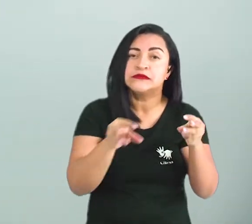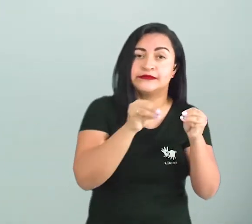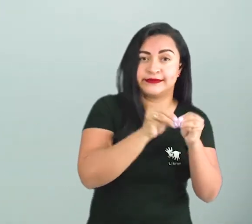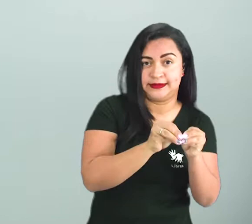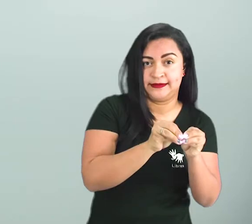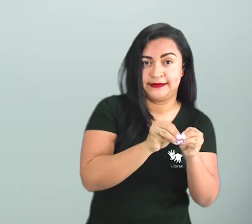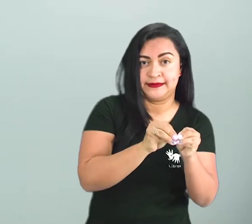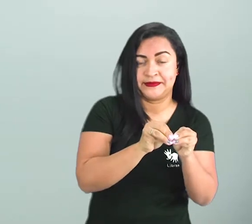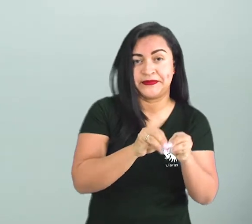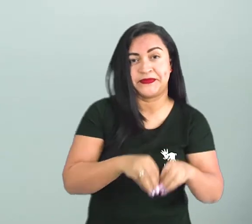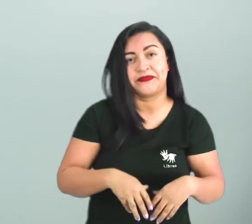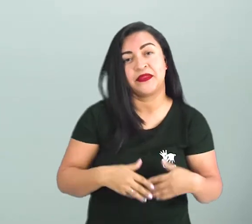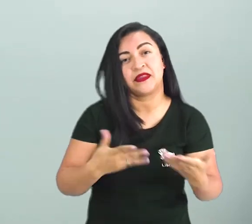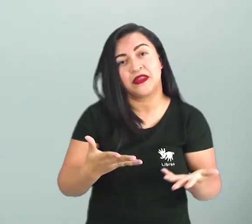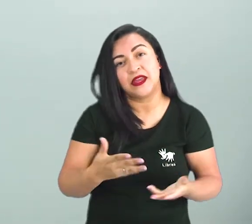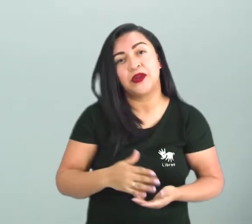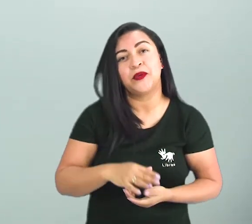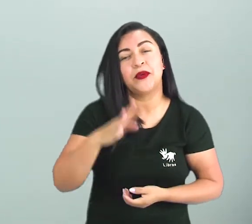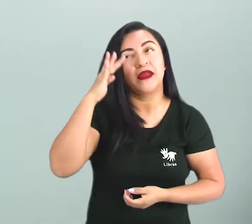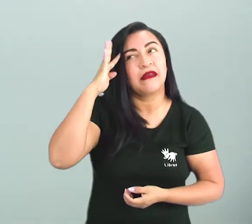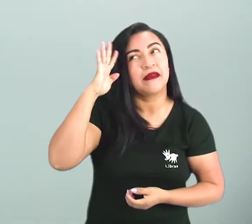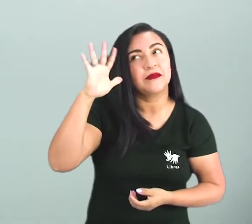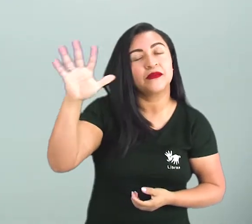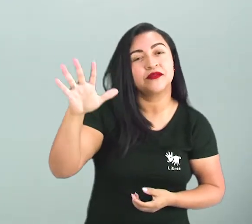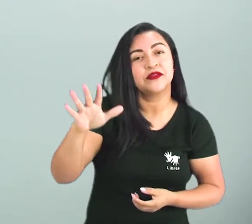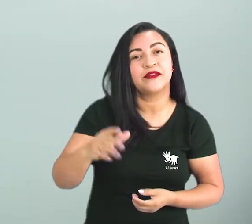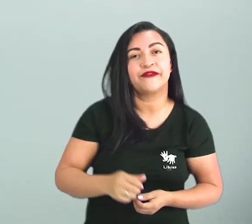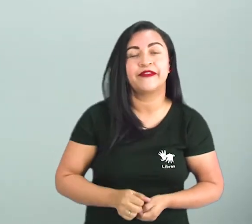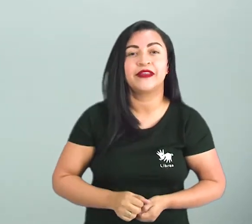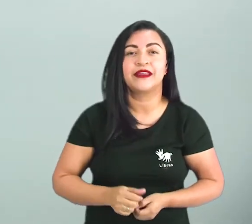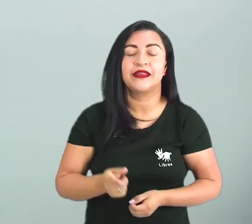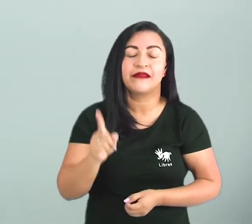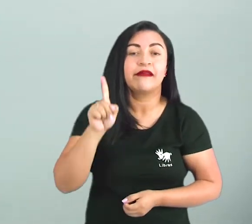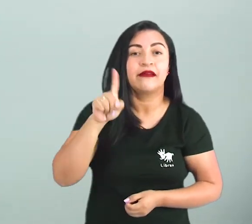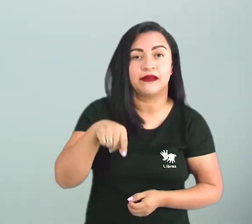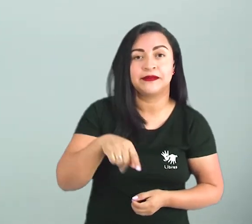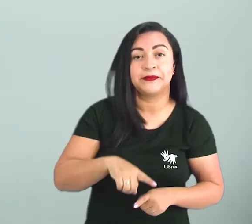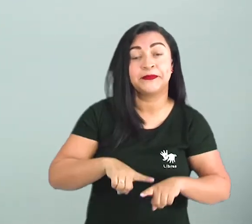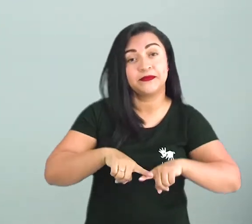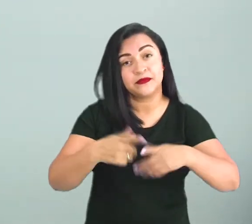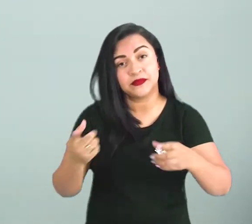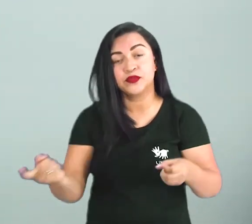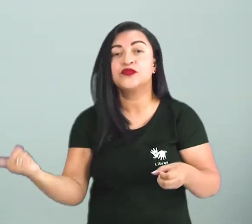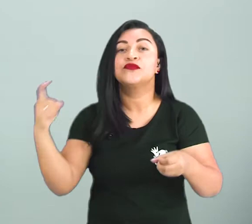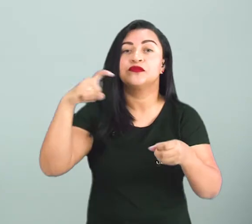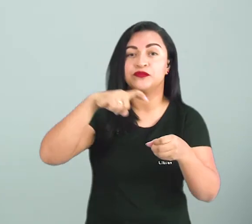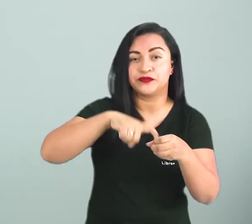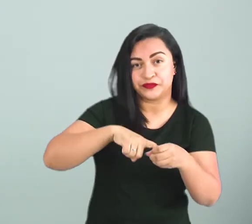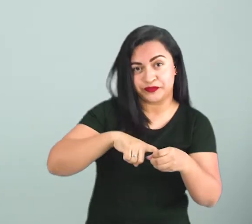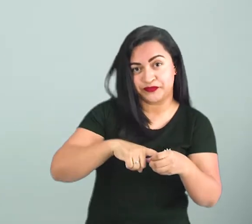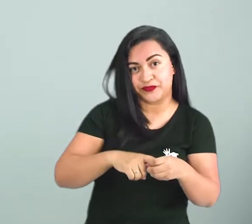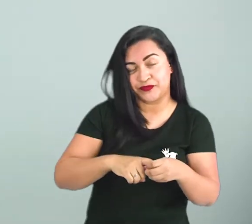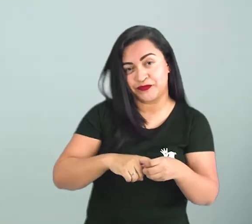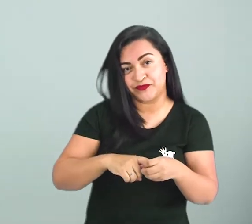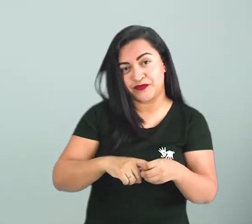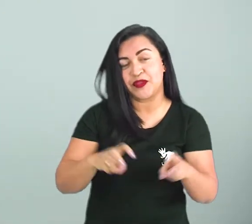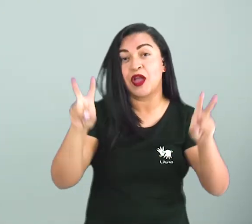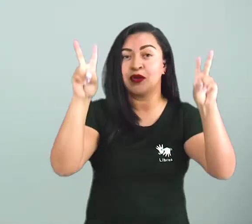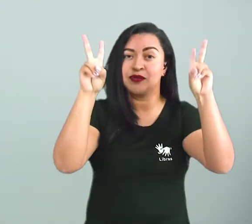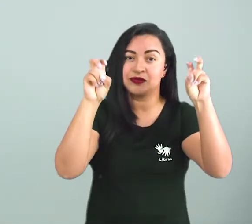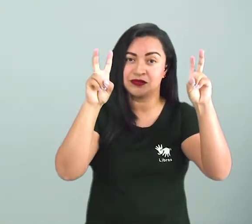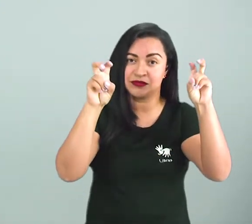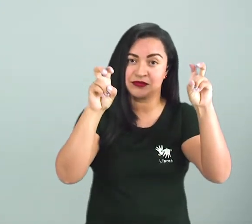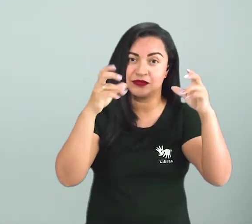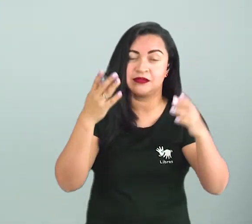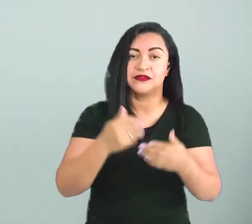que era o que imaginávamos que deveria ser naquele momento. Mas agora resolvemos retomar esse conteúdo que está aí na sequência